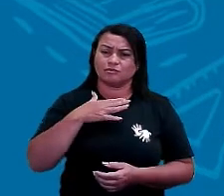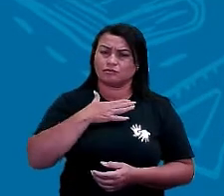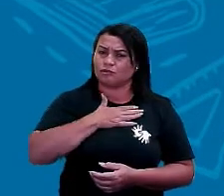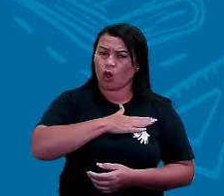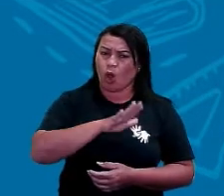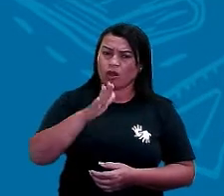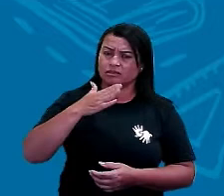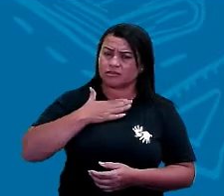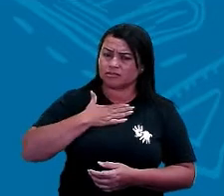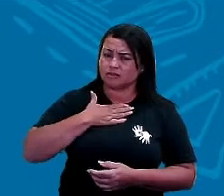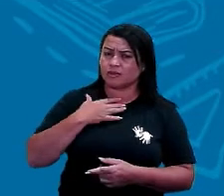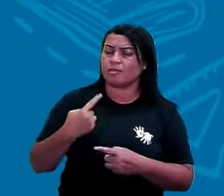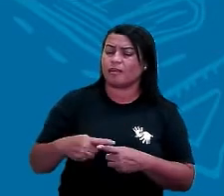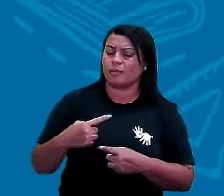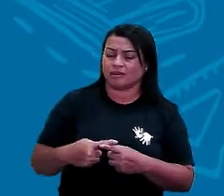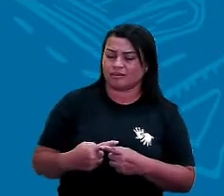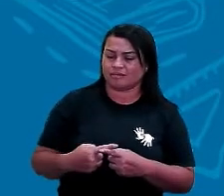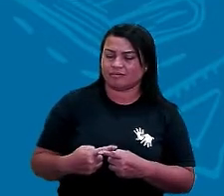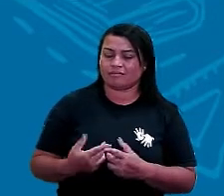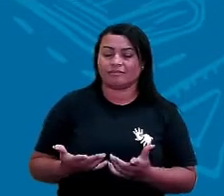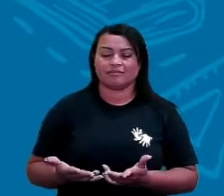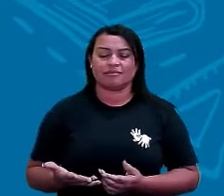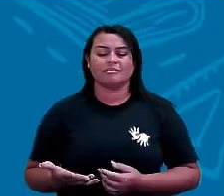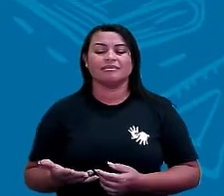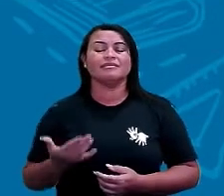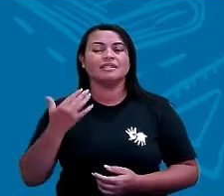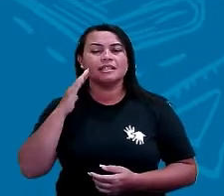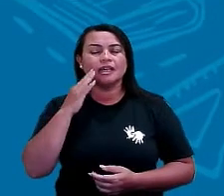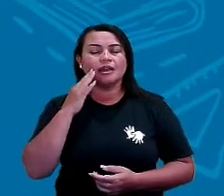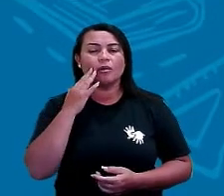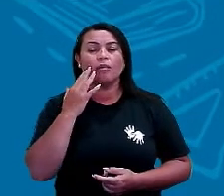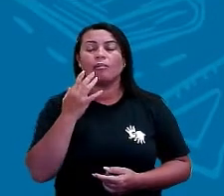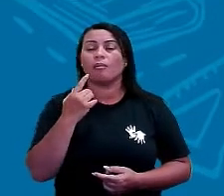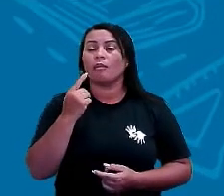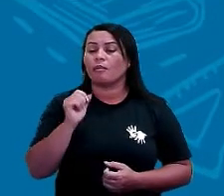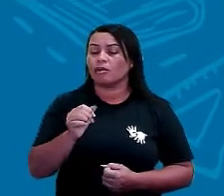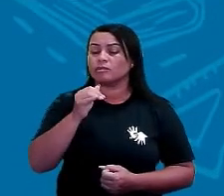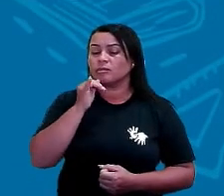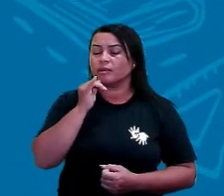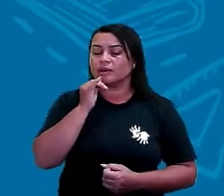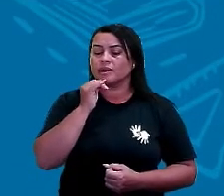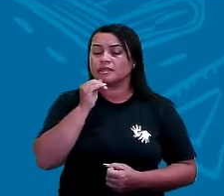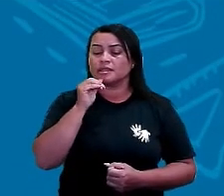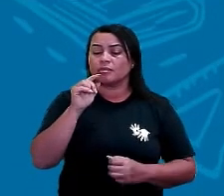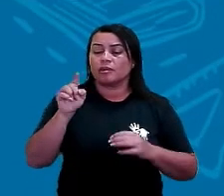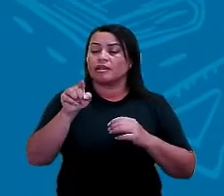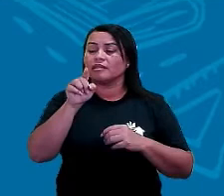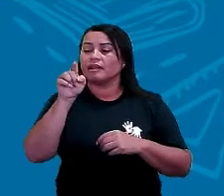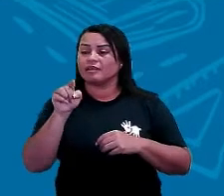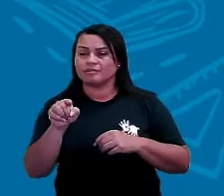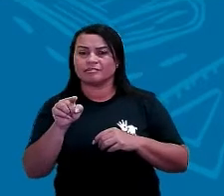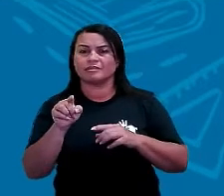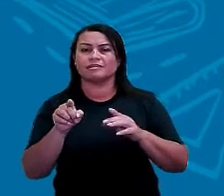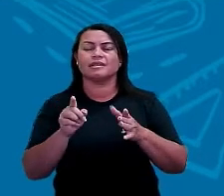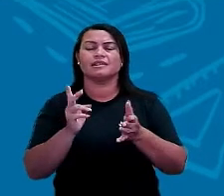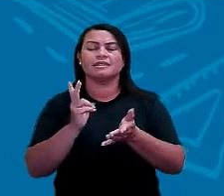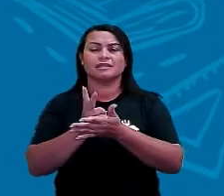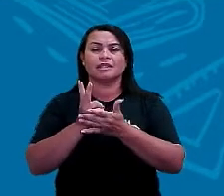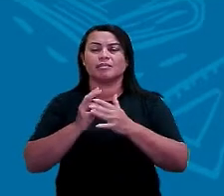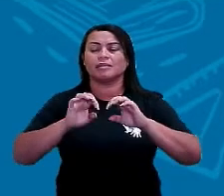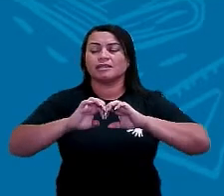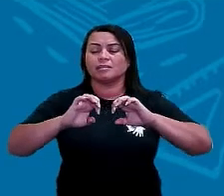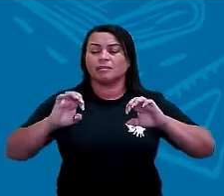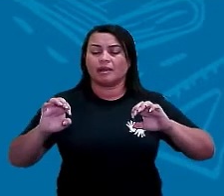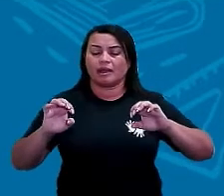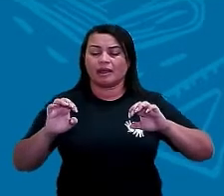que a gente pode fazer esse jogo? Se eu quiser colocar o porquê na frase interrogativa na frente, porquê separado sem